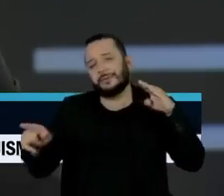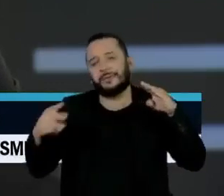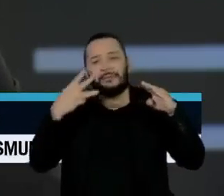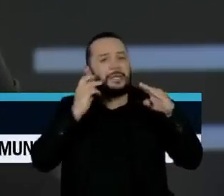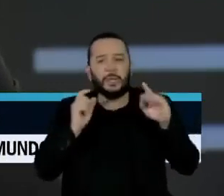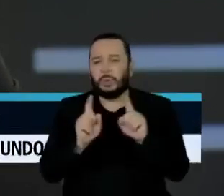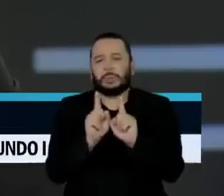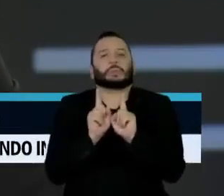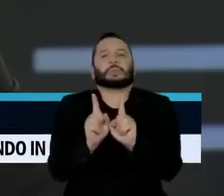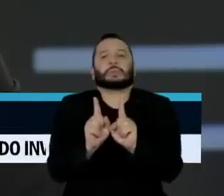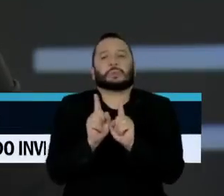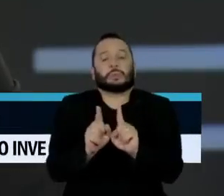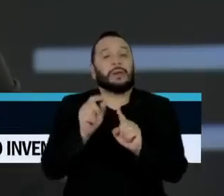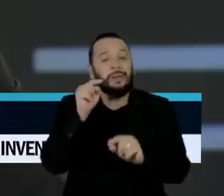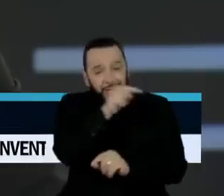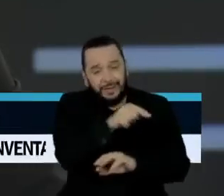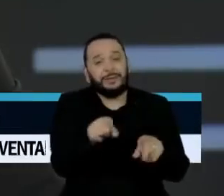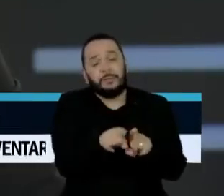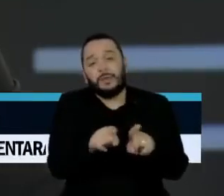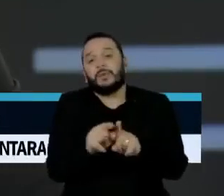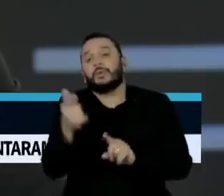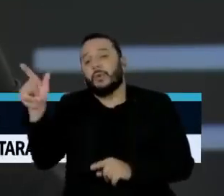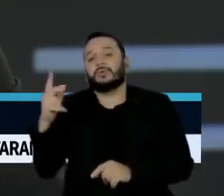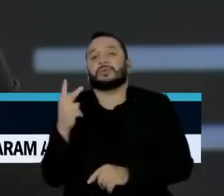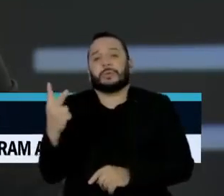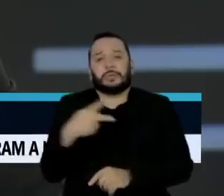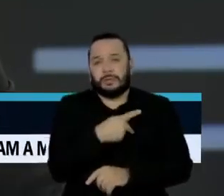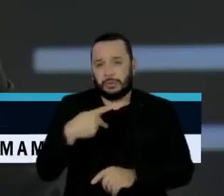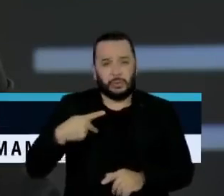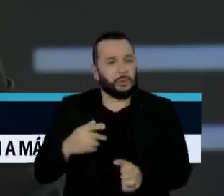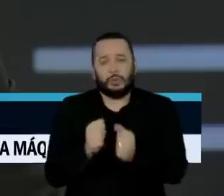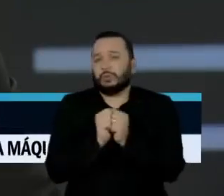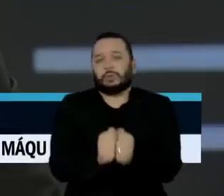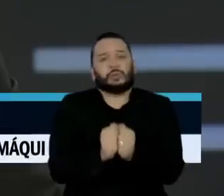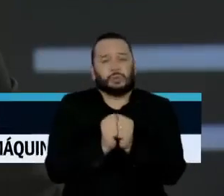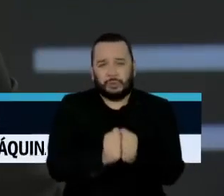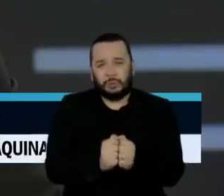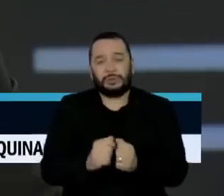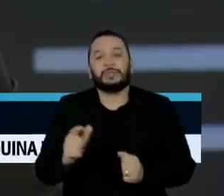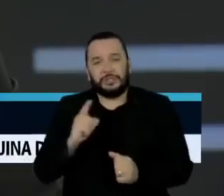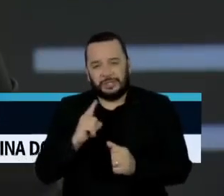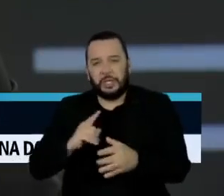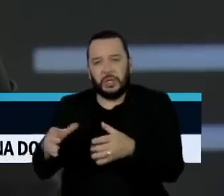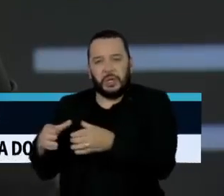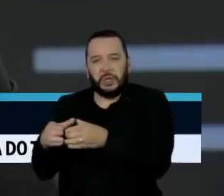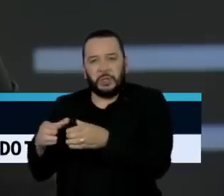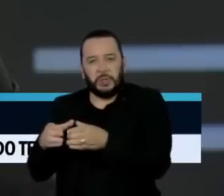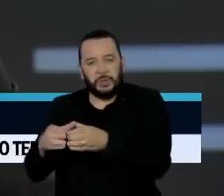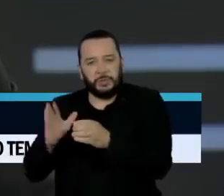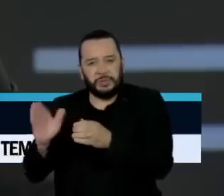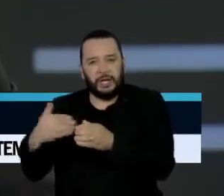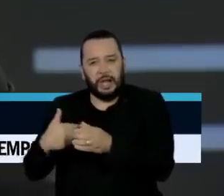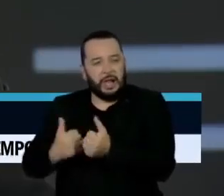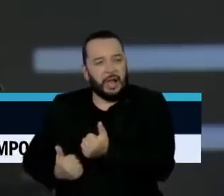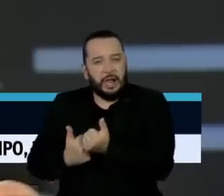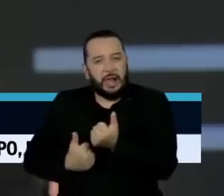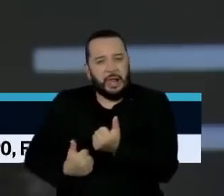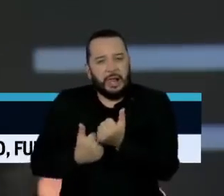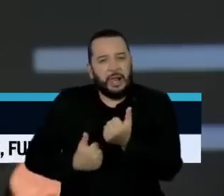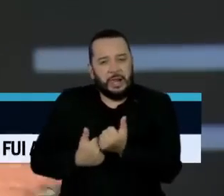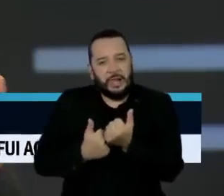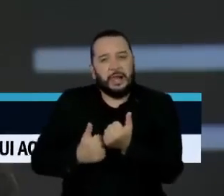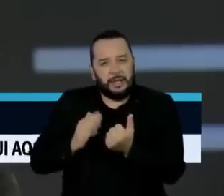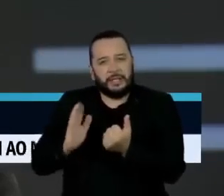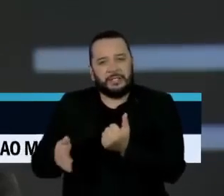e também com os dois pastores que são os pivôs do que se chamava de gabinete paralelo do Mec para liberação de